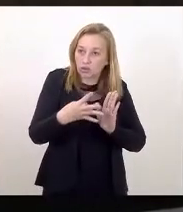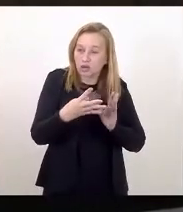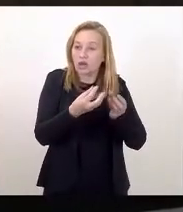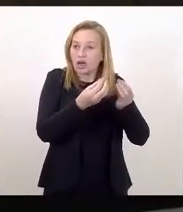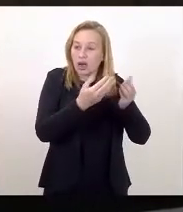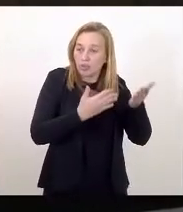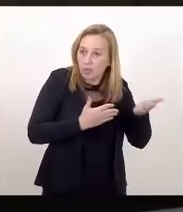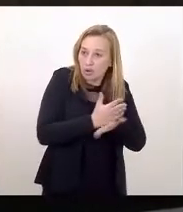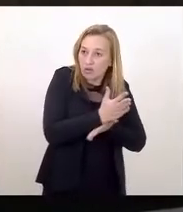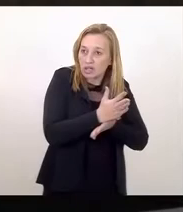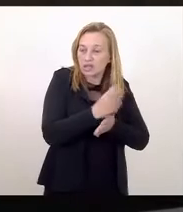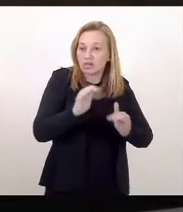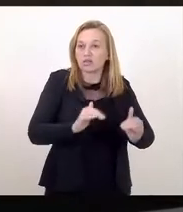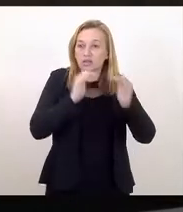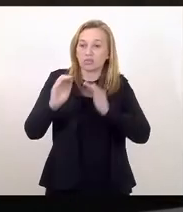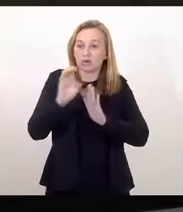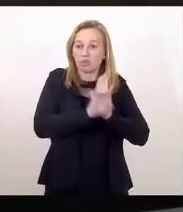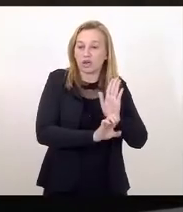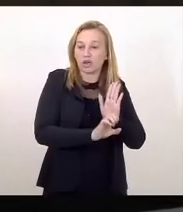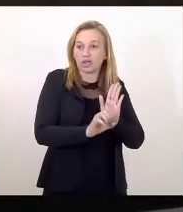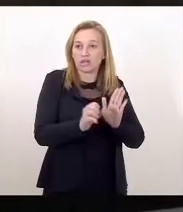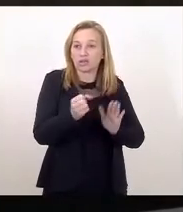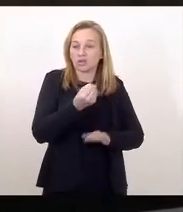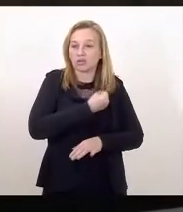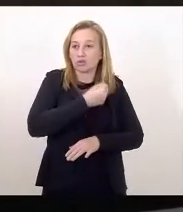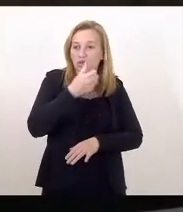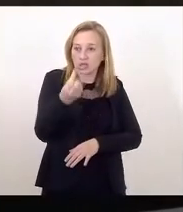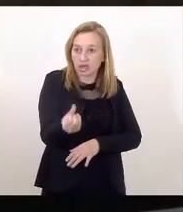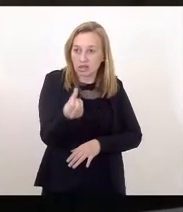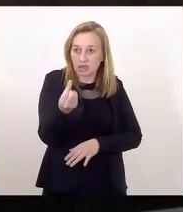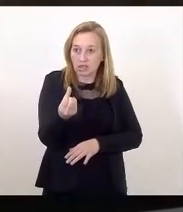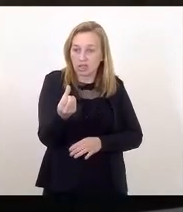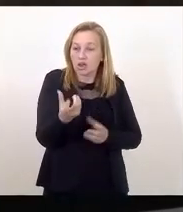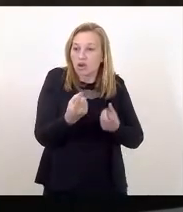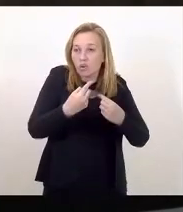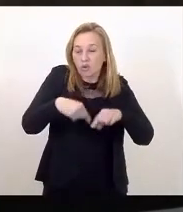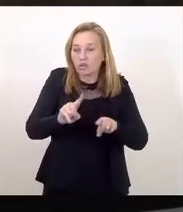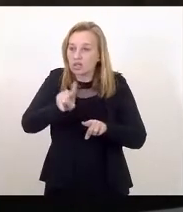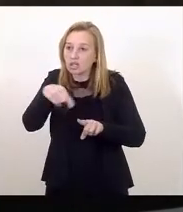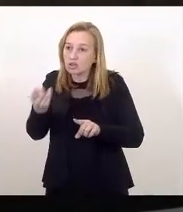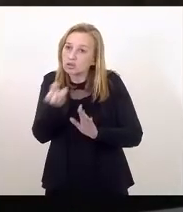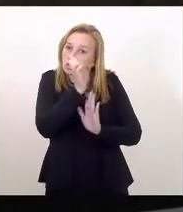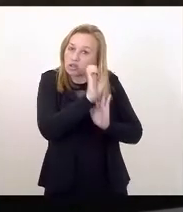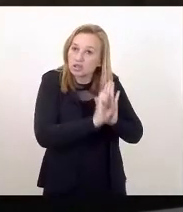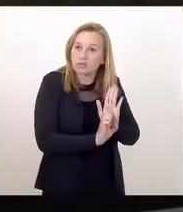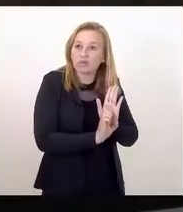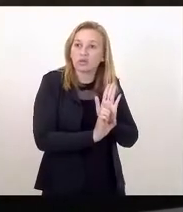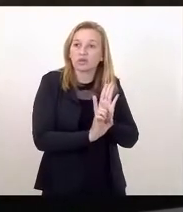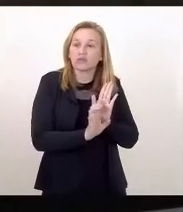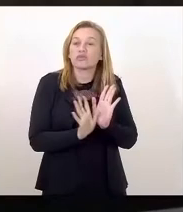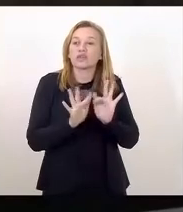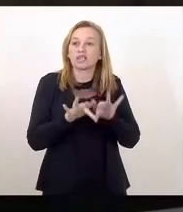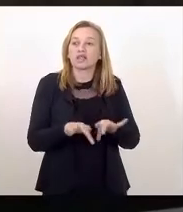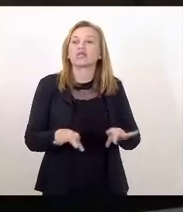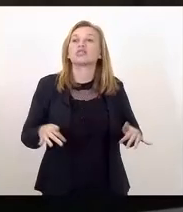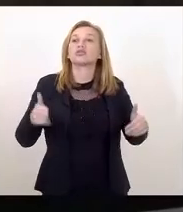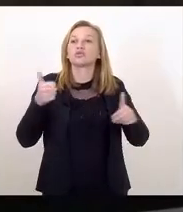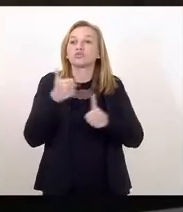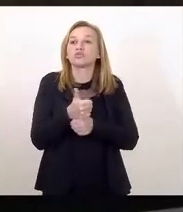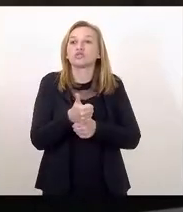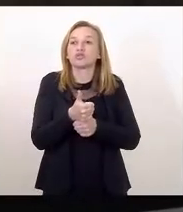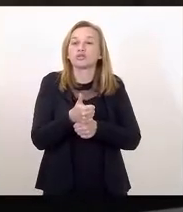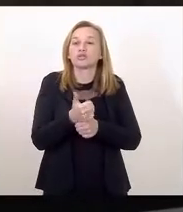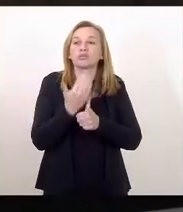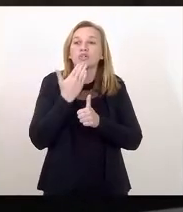aprovação com subemenda aglutinativa da emenda 6. Contrárias demais emendas, concluindo por substitutivo,